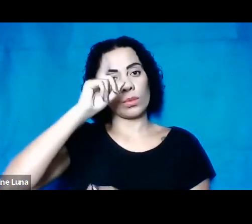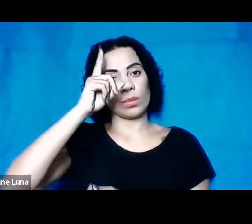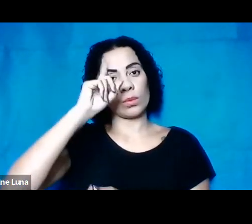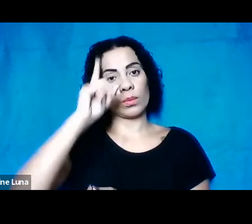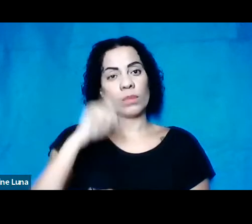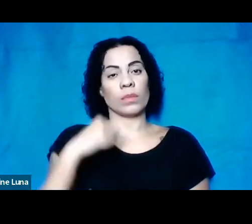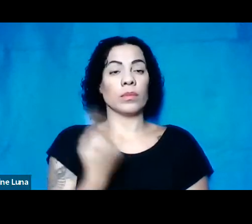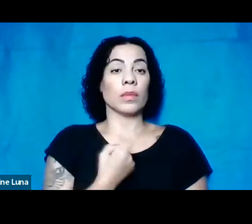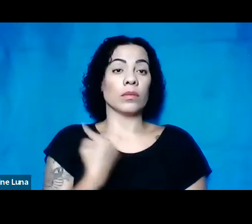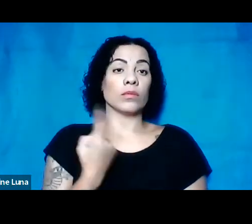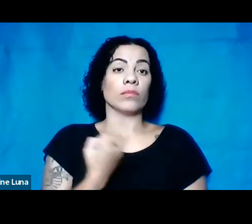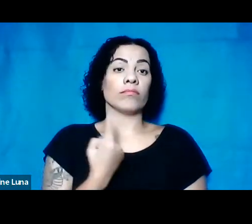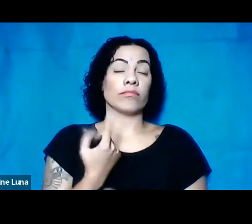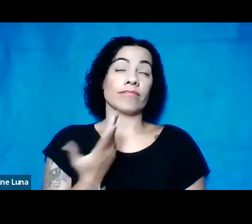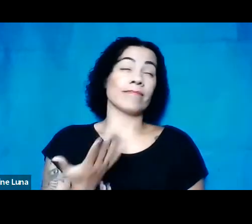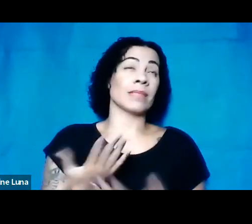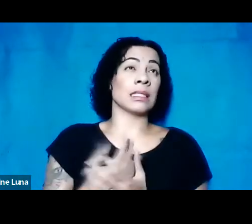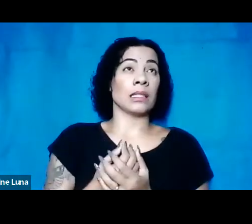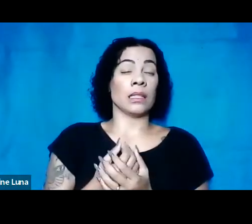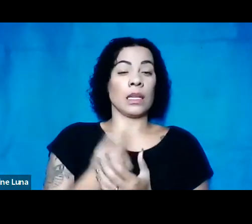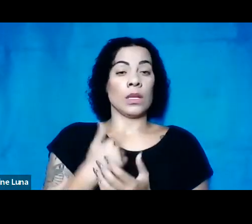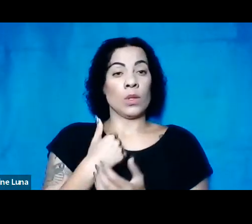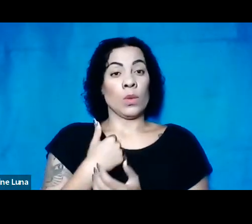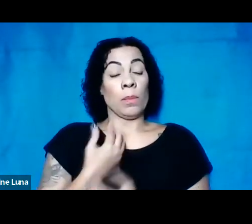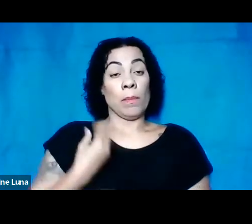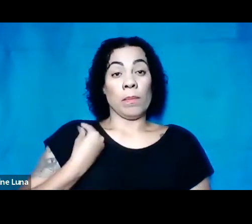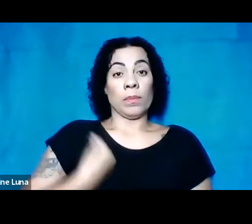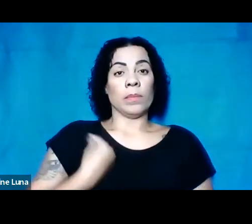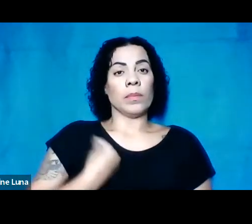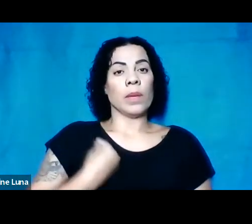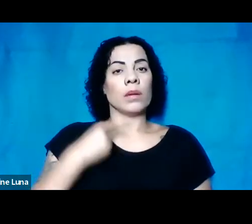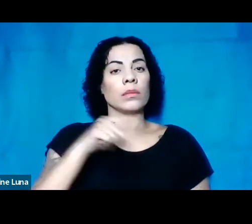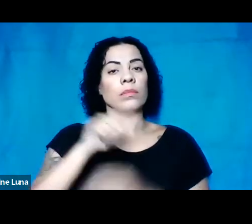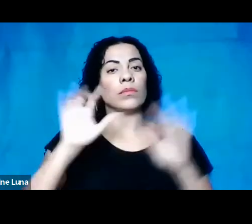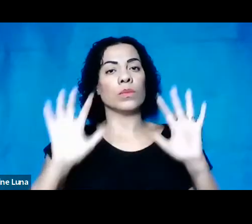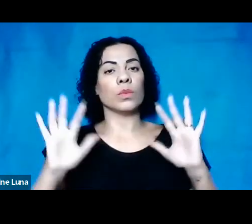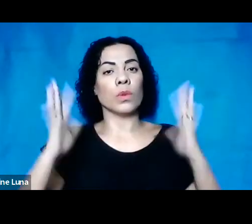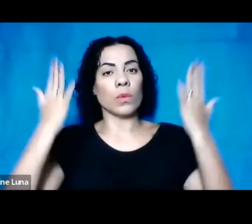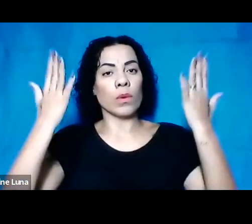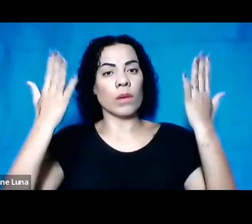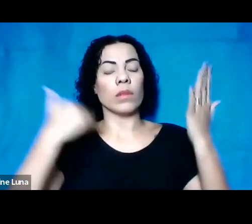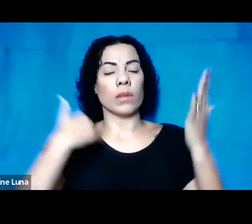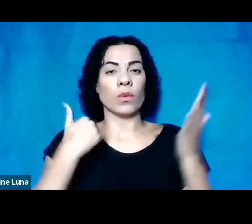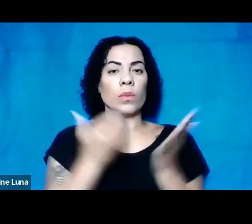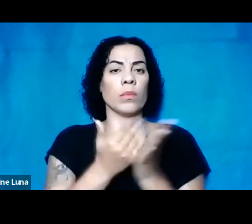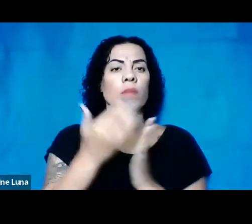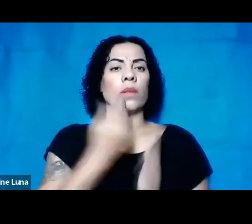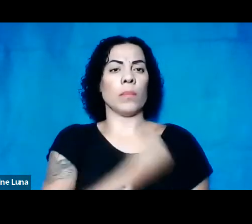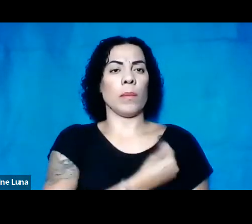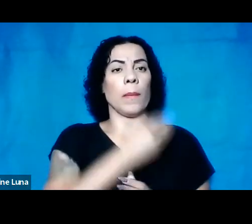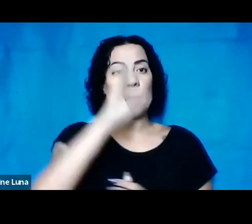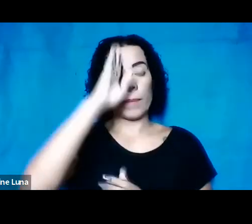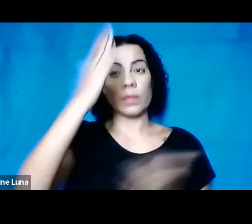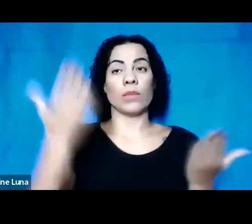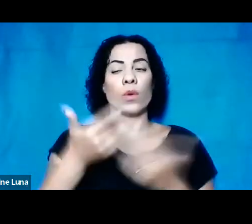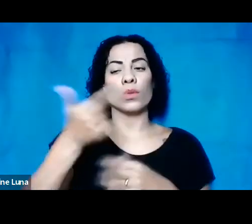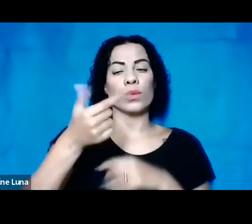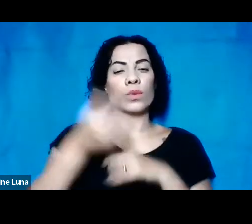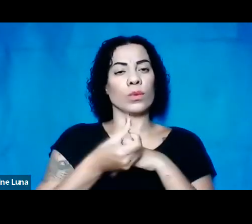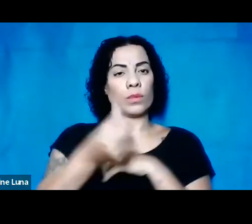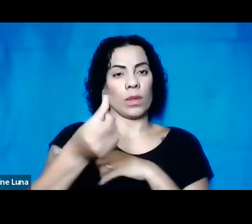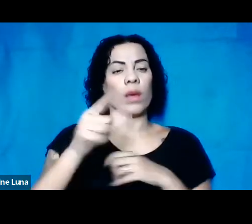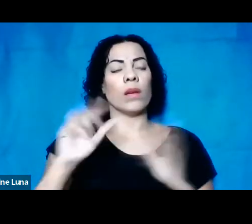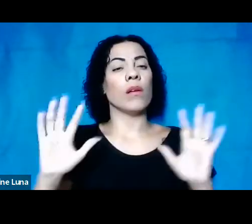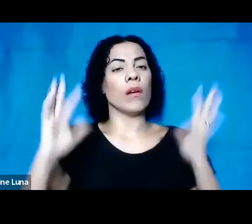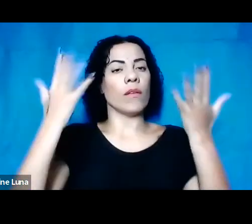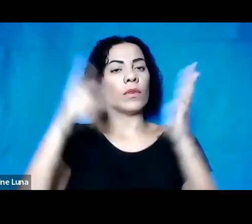gente... Aliás, quando eu participo de eventos, que eu venho participando, principalmente agora no segundo semestre, eventos de